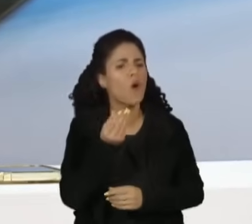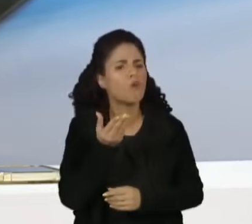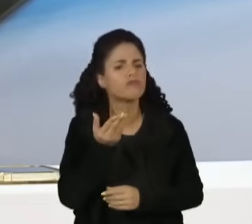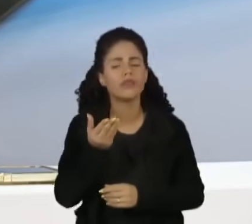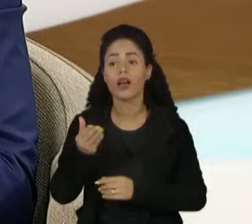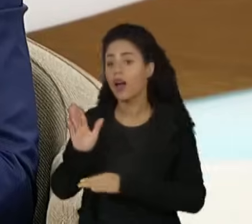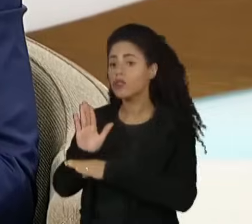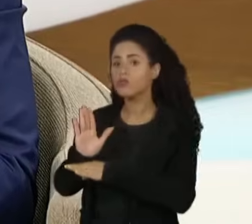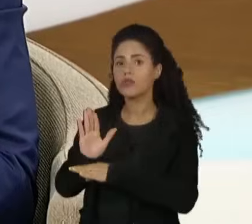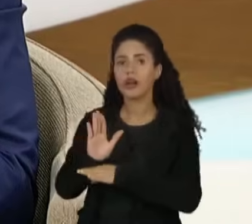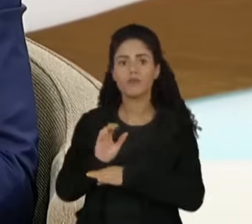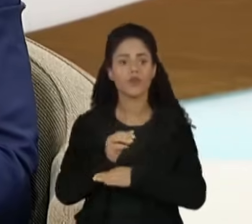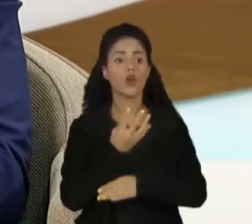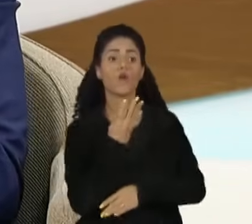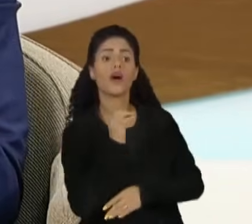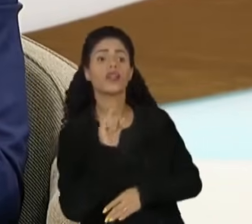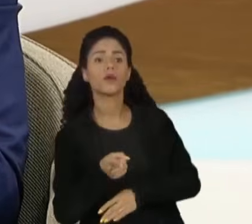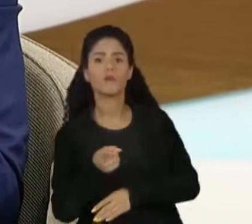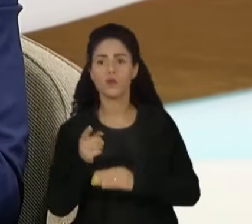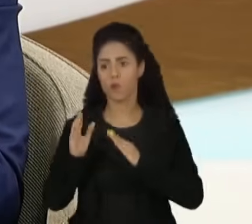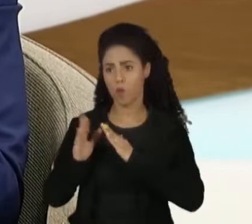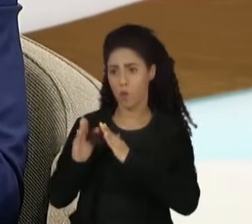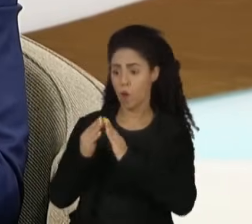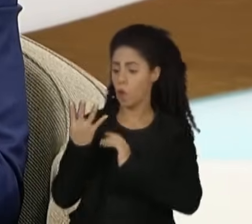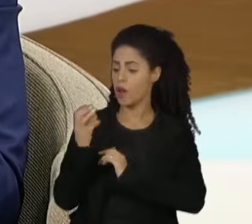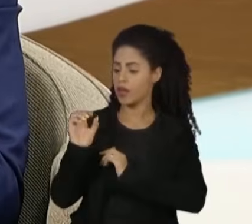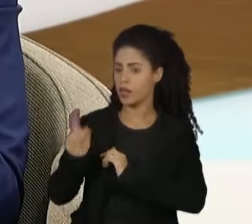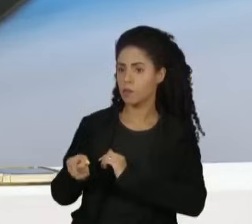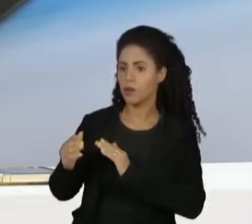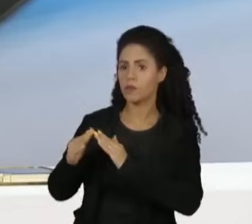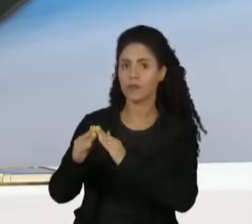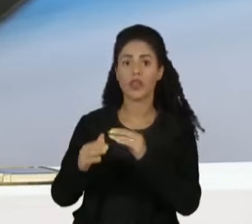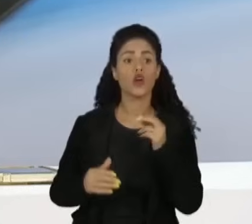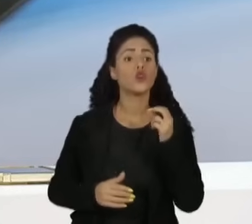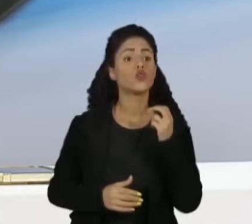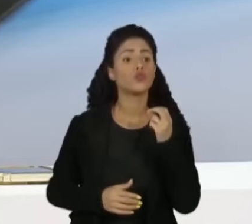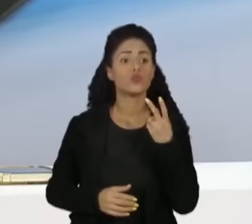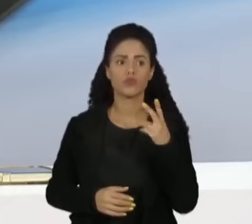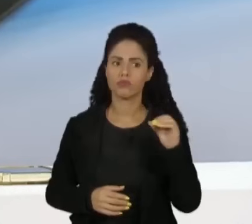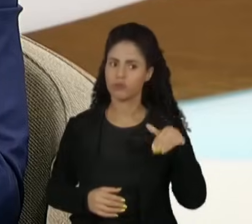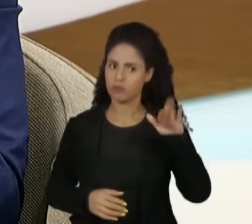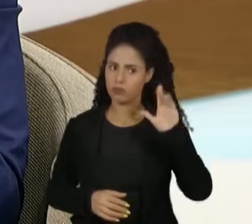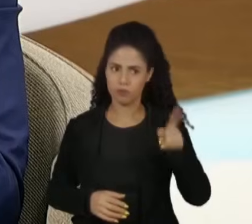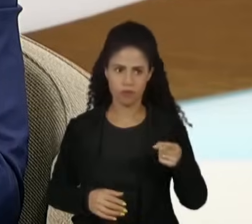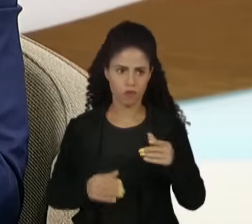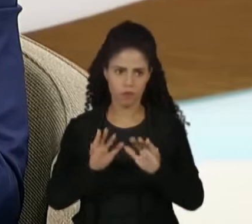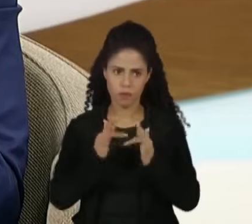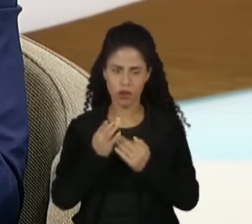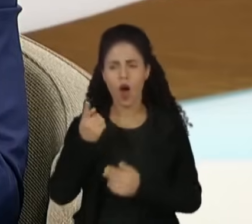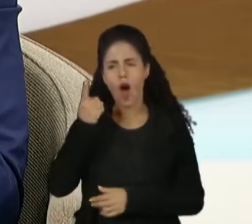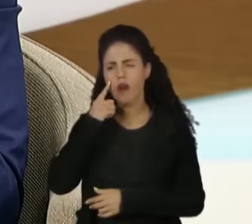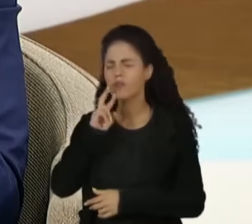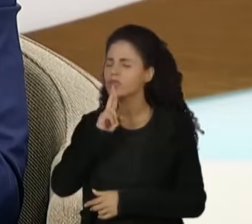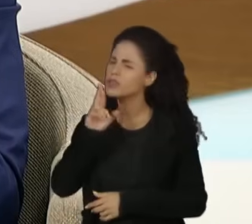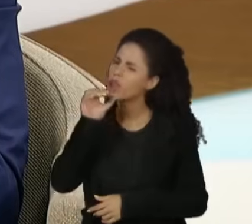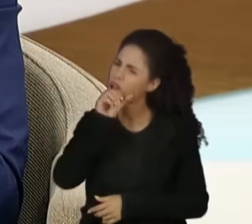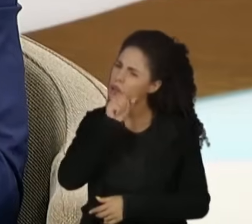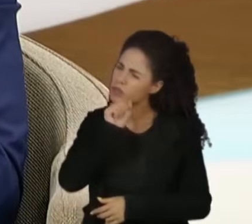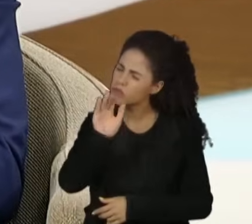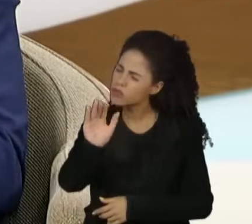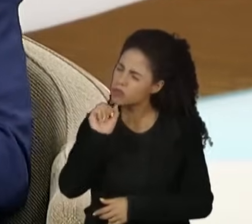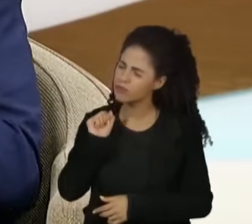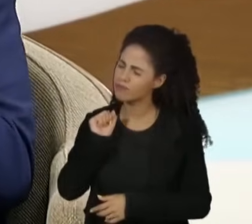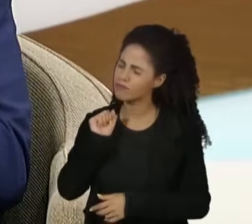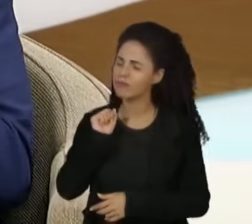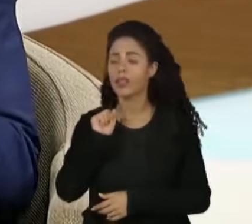como? 41 mil imóveis, posso te responder. Tem 41 mil imóveis. São mais de 200 mil famílias. Deixa eu te explicar de onde vai vir. Deixa eu só responder, que aí você faz a